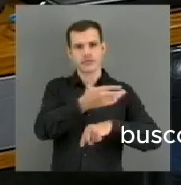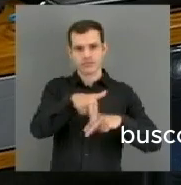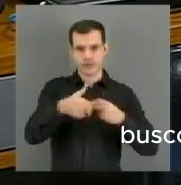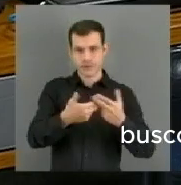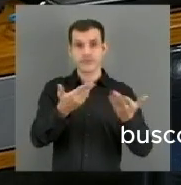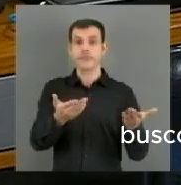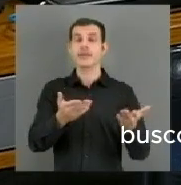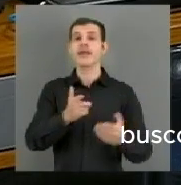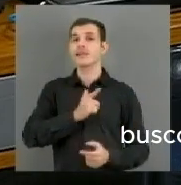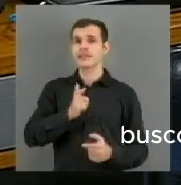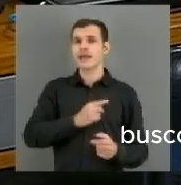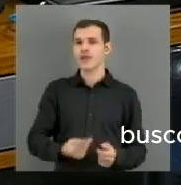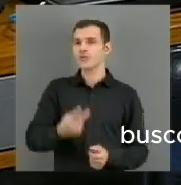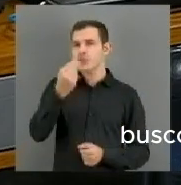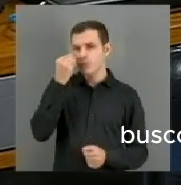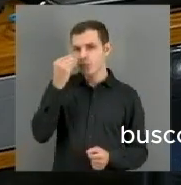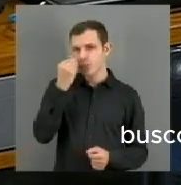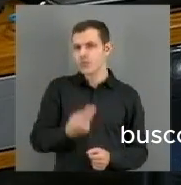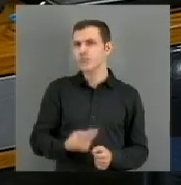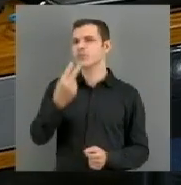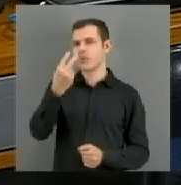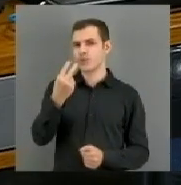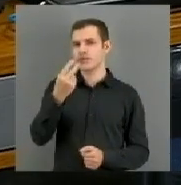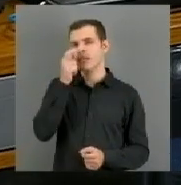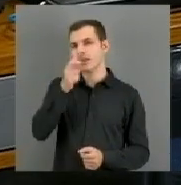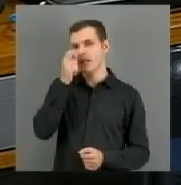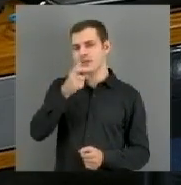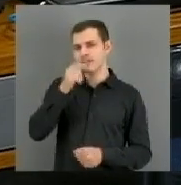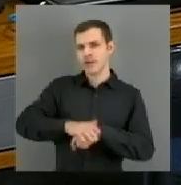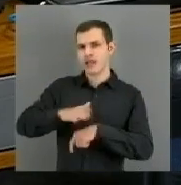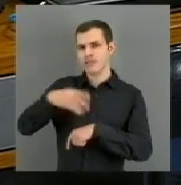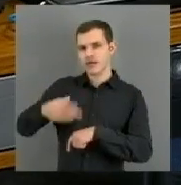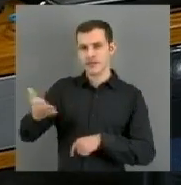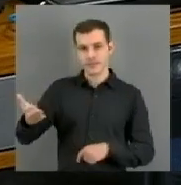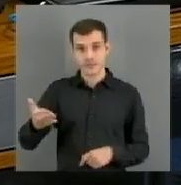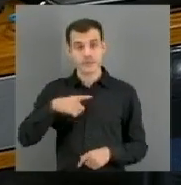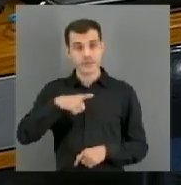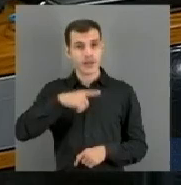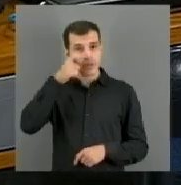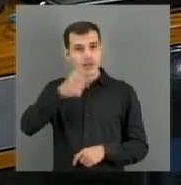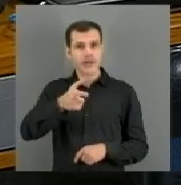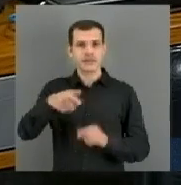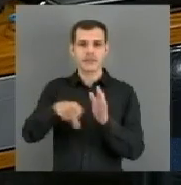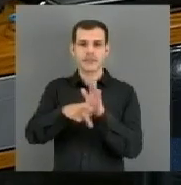Buscou 2 contrapartidas, defender seus interesses na regulamentação do setor.